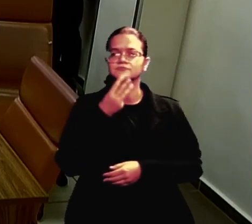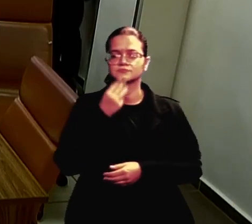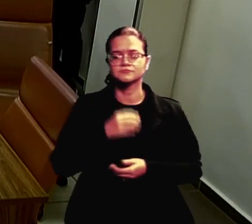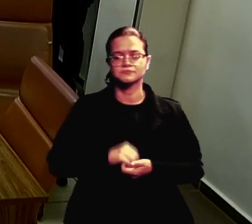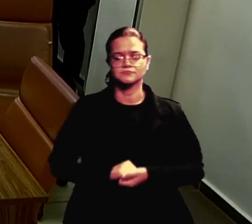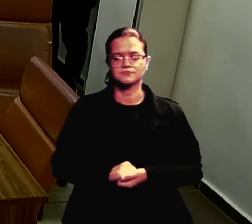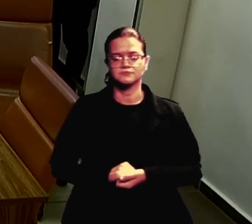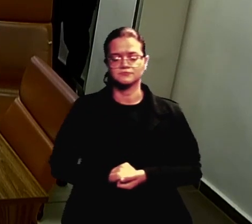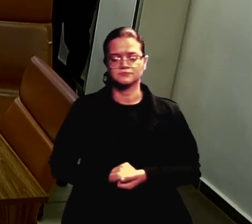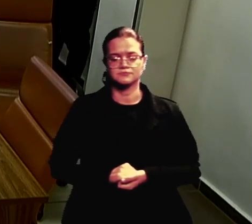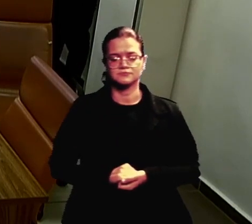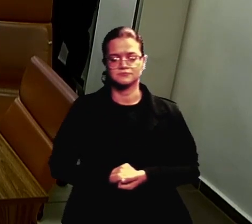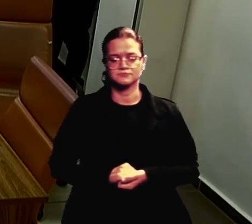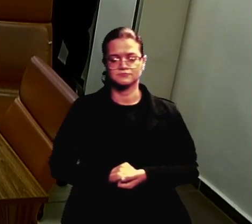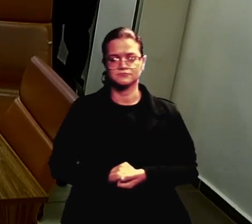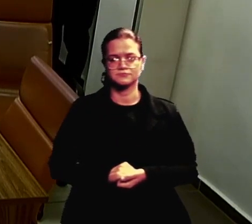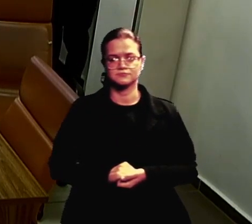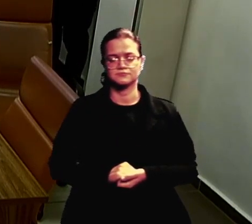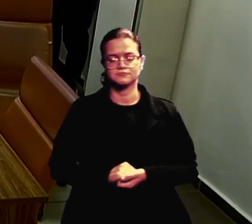palavra.